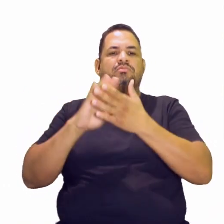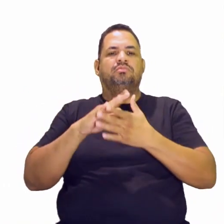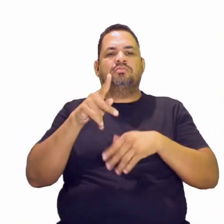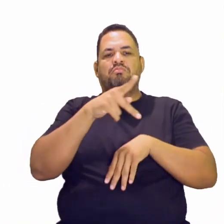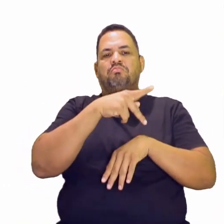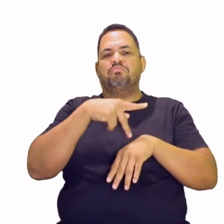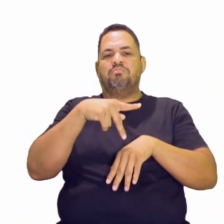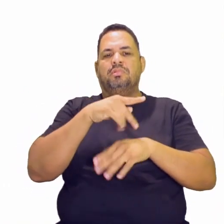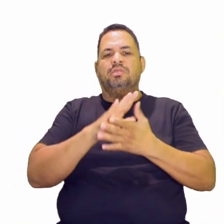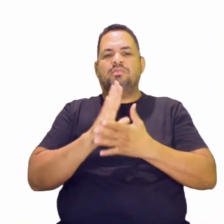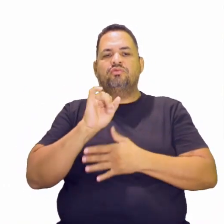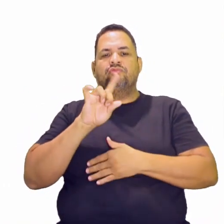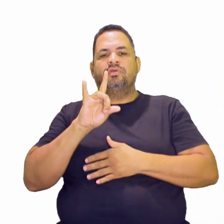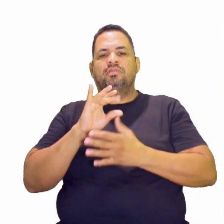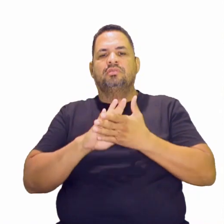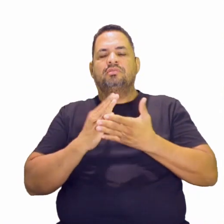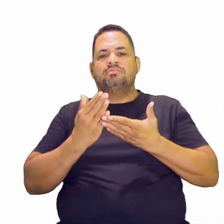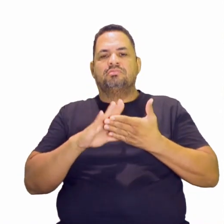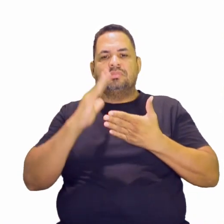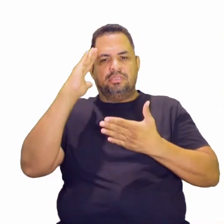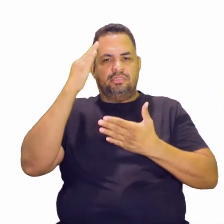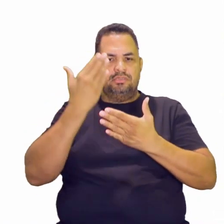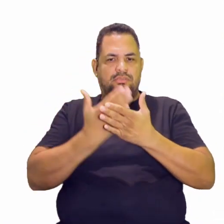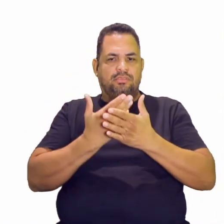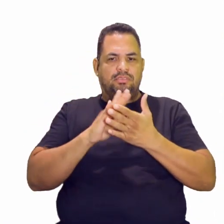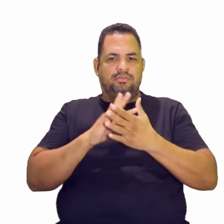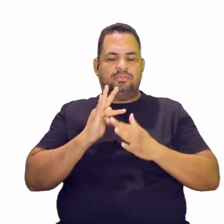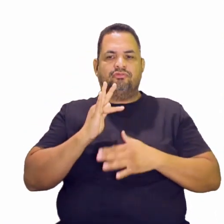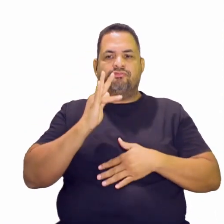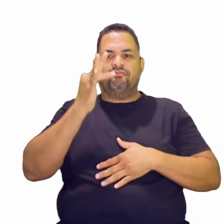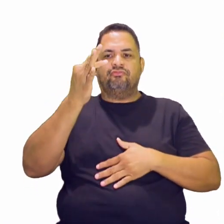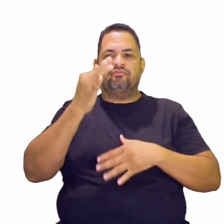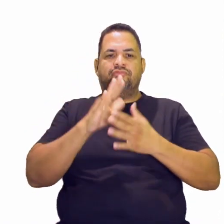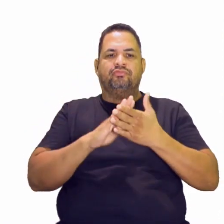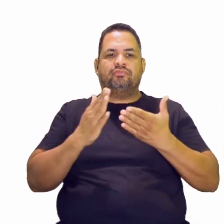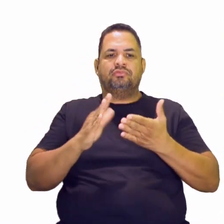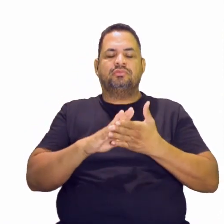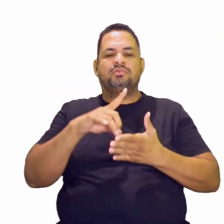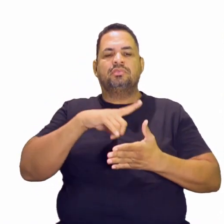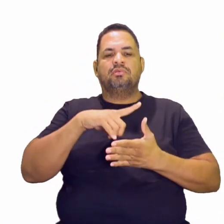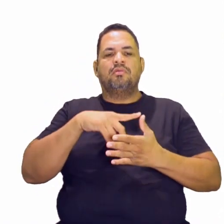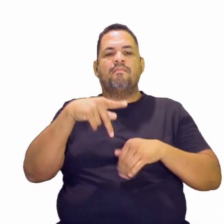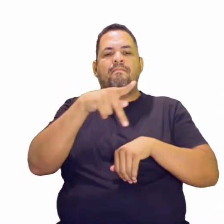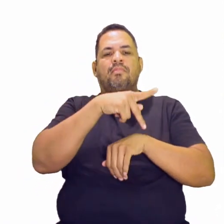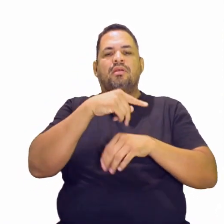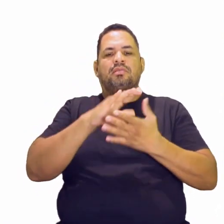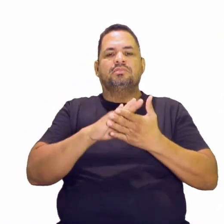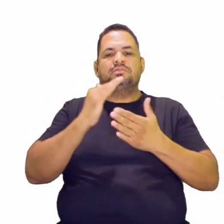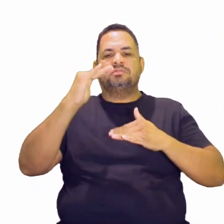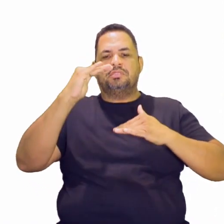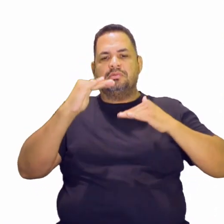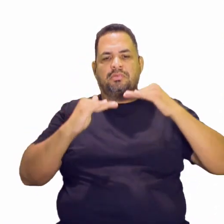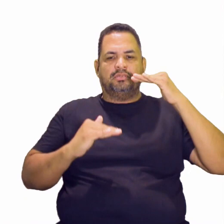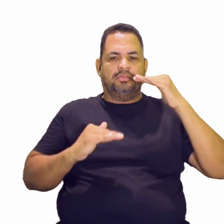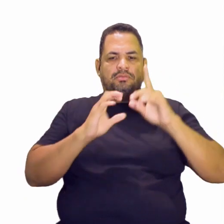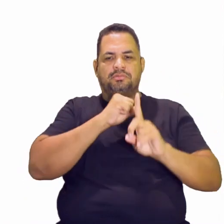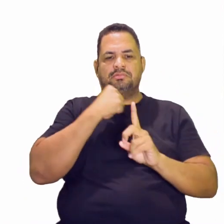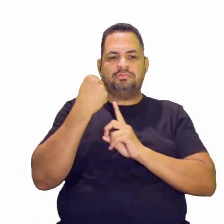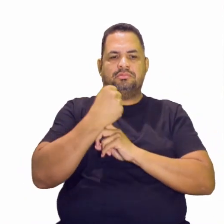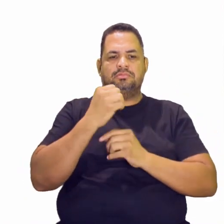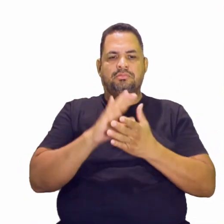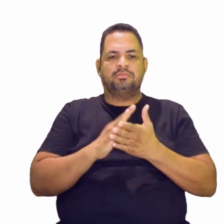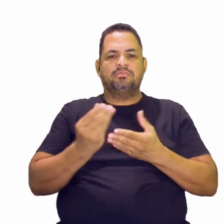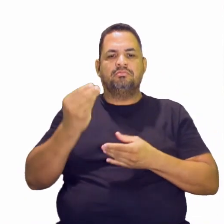futuro? 4. Um país marcado pela desigualdade, tanto interna quanto em